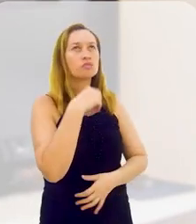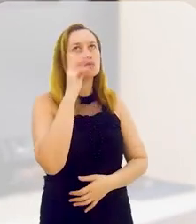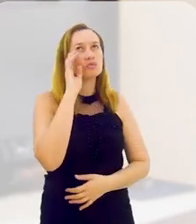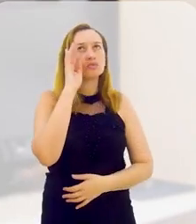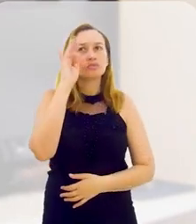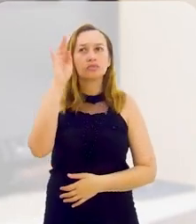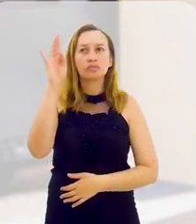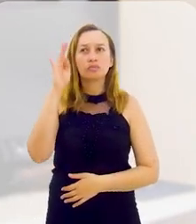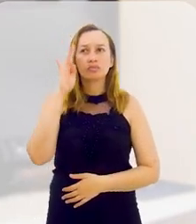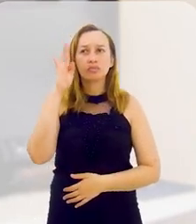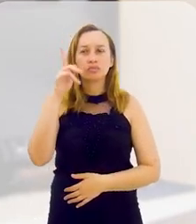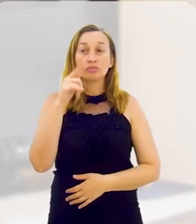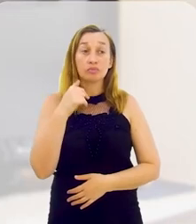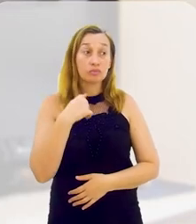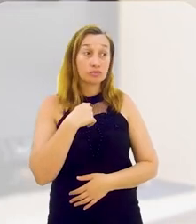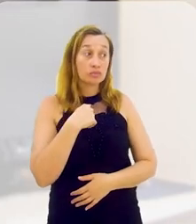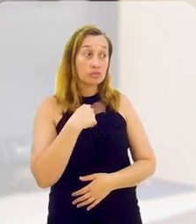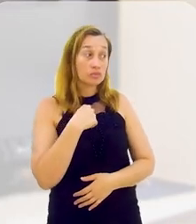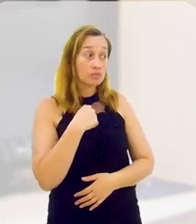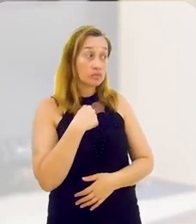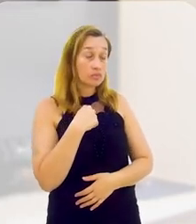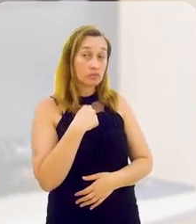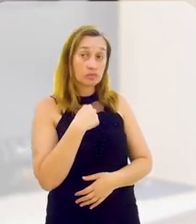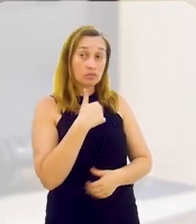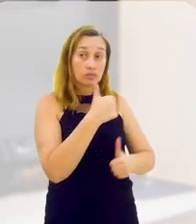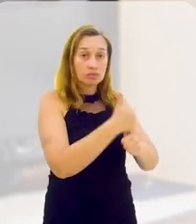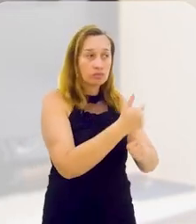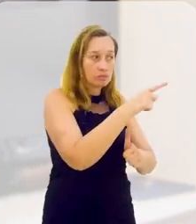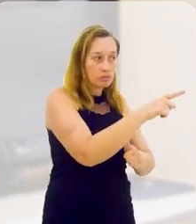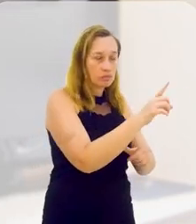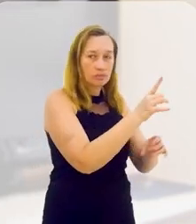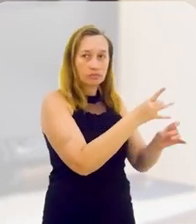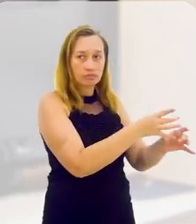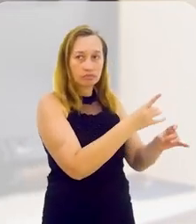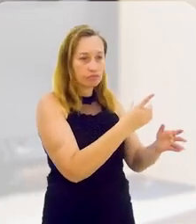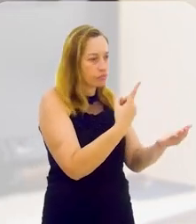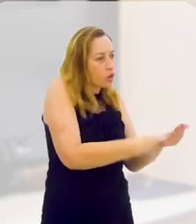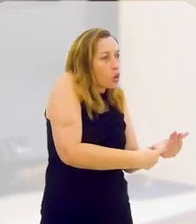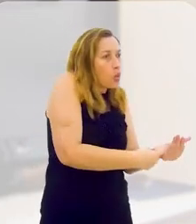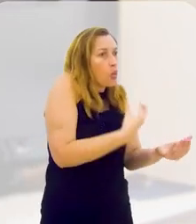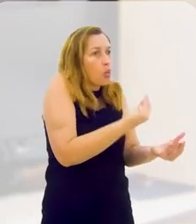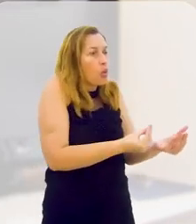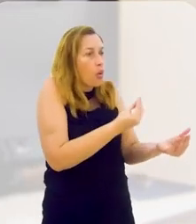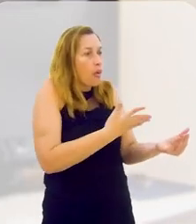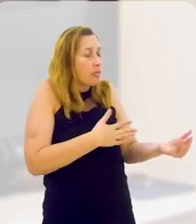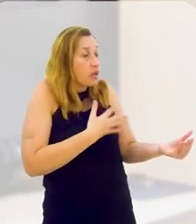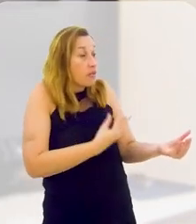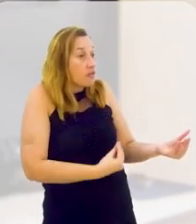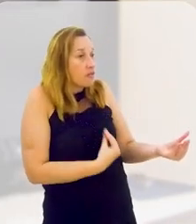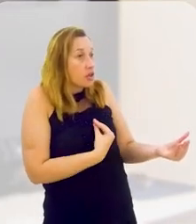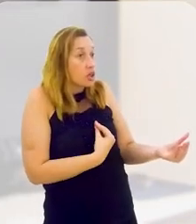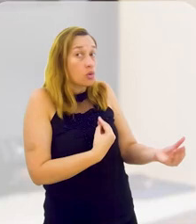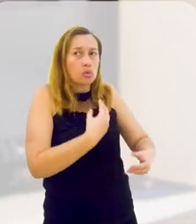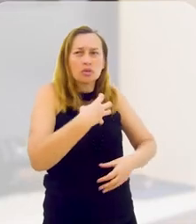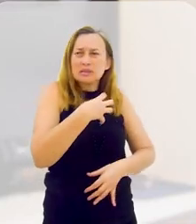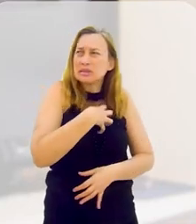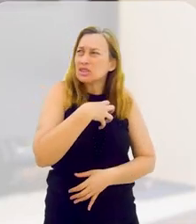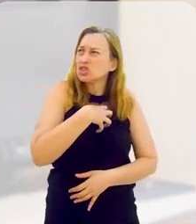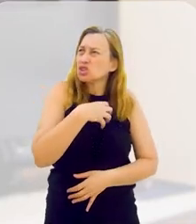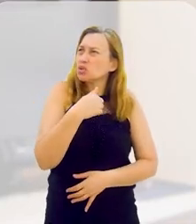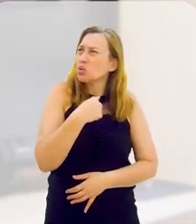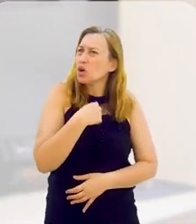comecei a imaginar eu no lugar dela vendendo aquele cachorro quente. Como é que seria a minha vida? O que que eu